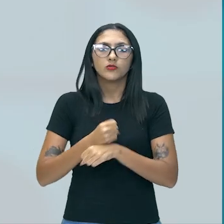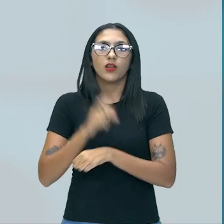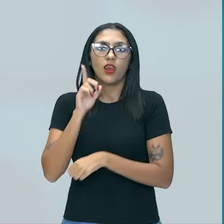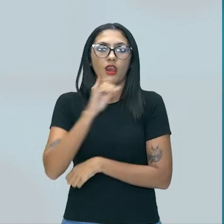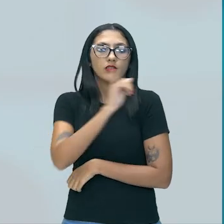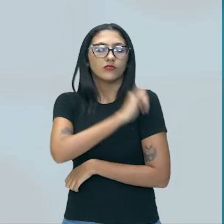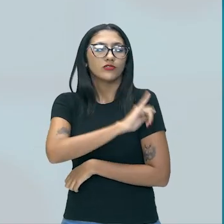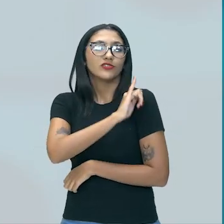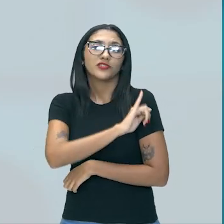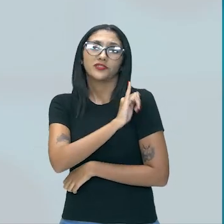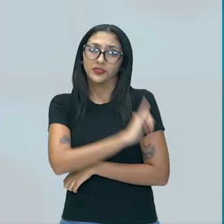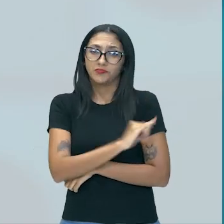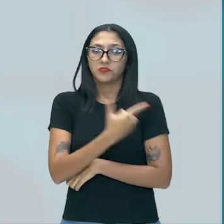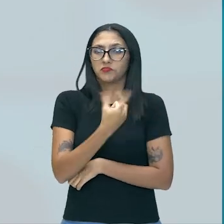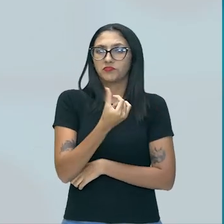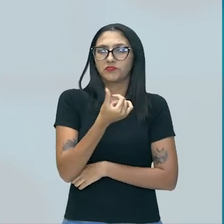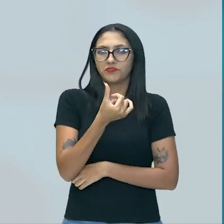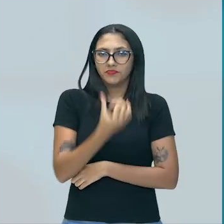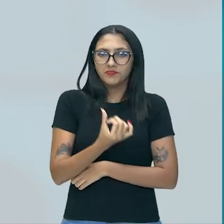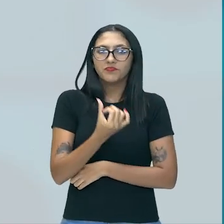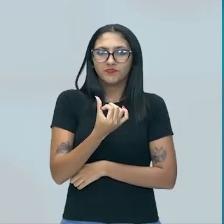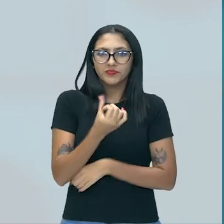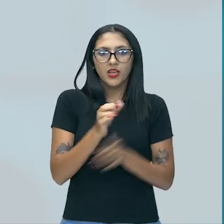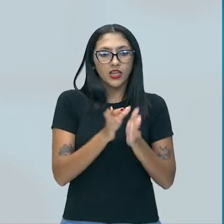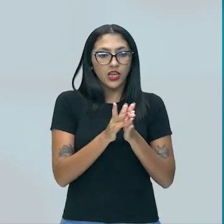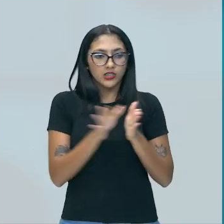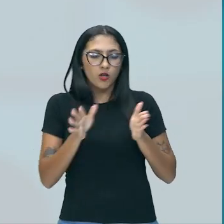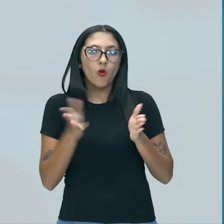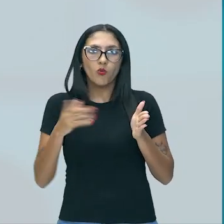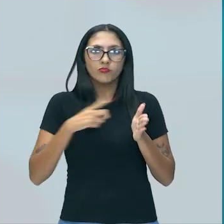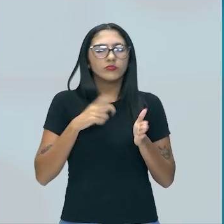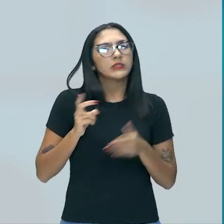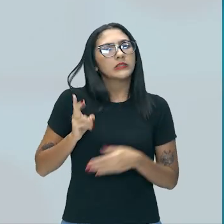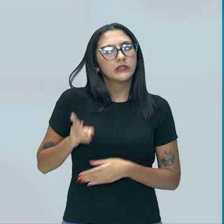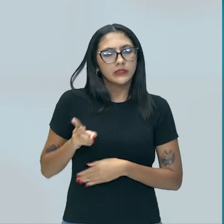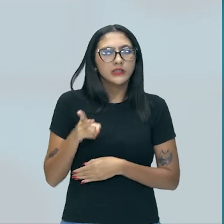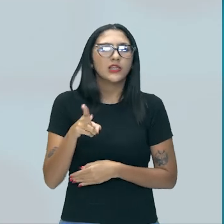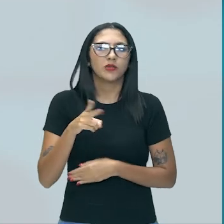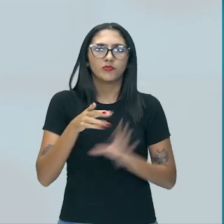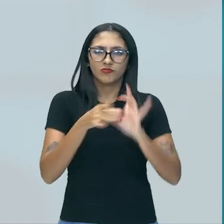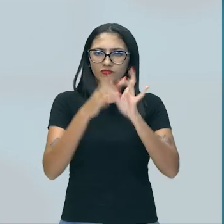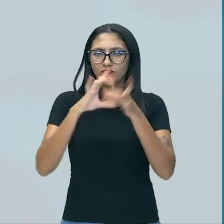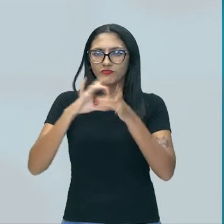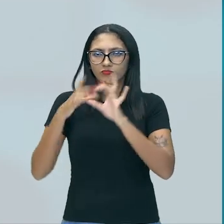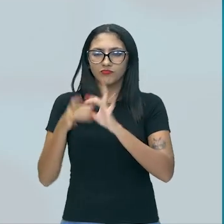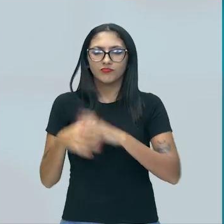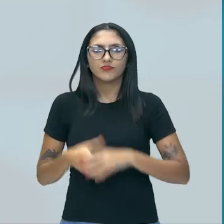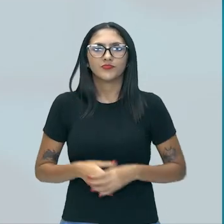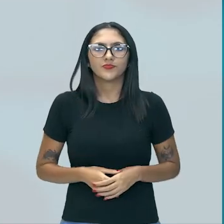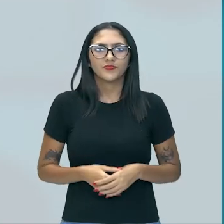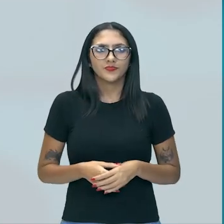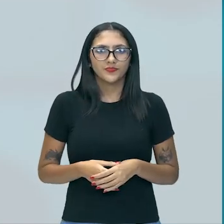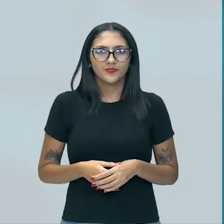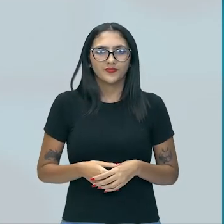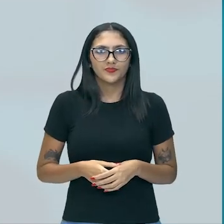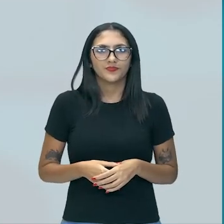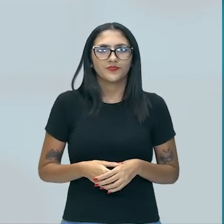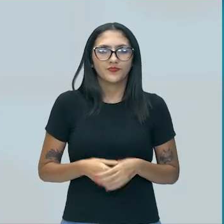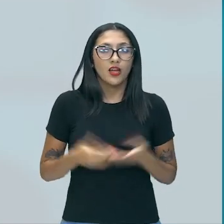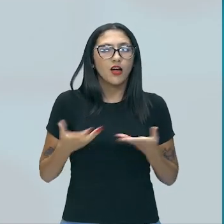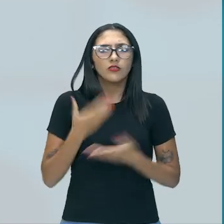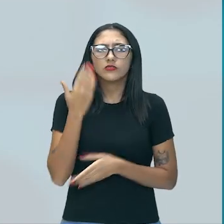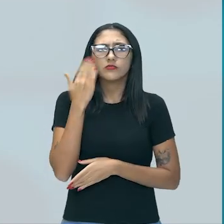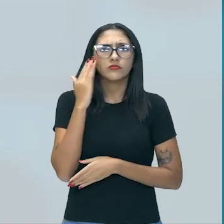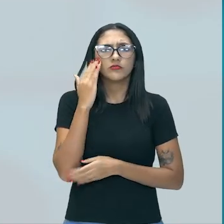lá em 2016. E até hoje o rugby ele permanece nos Jogos Olímpicos, certo? Agora vamos entender um pouco como é